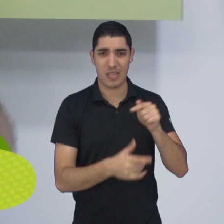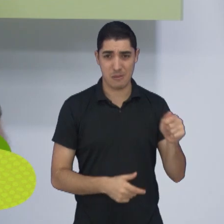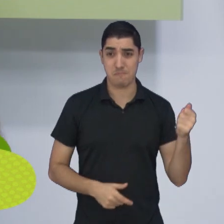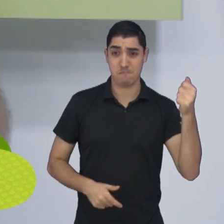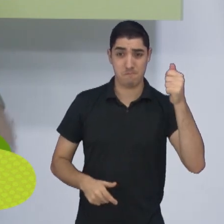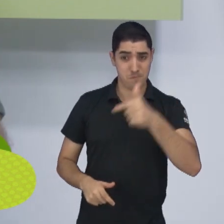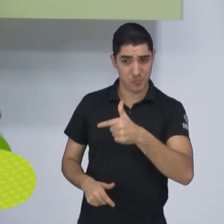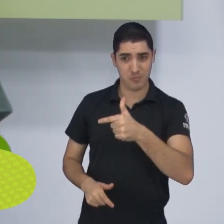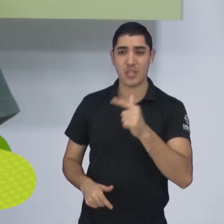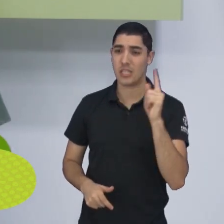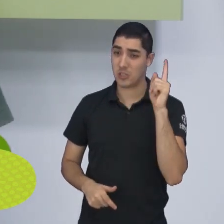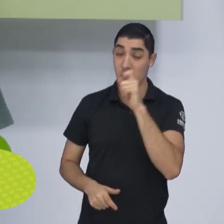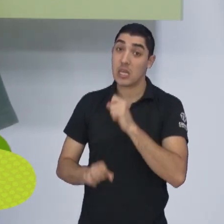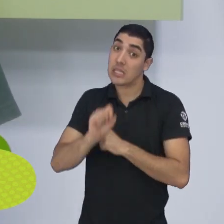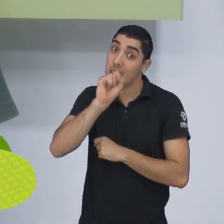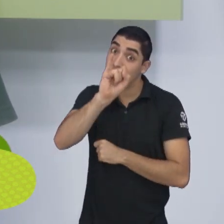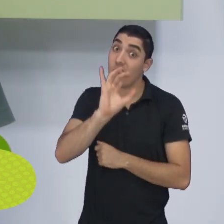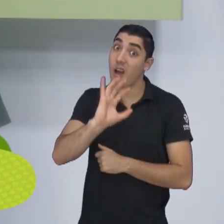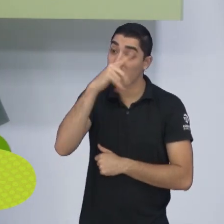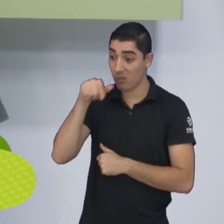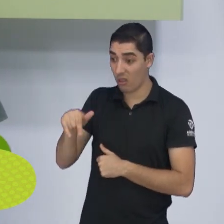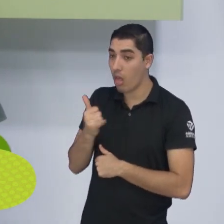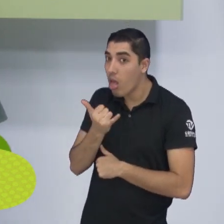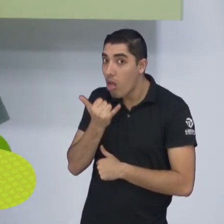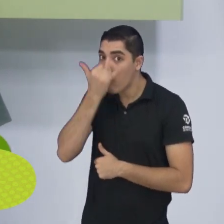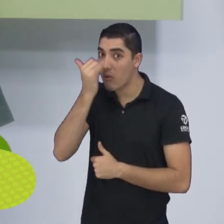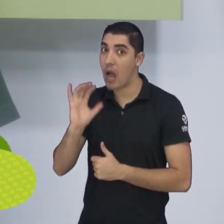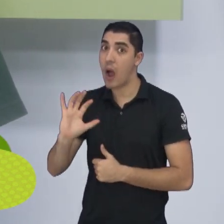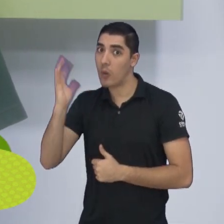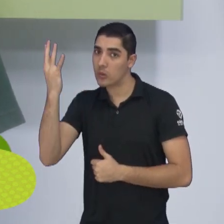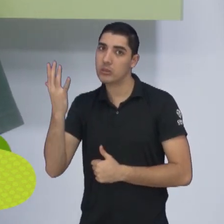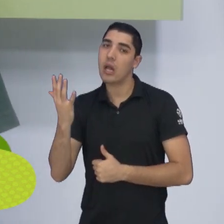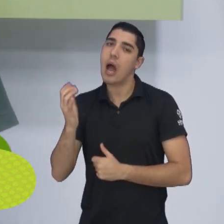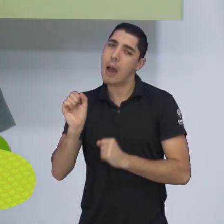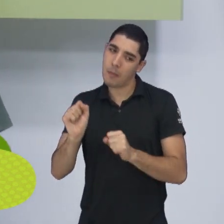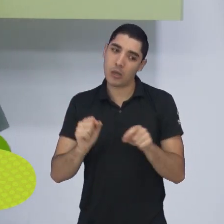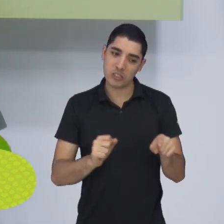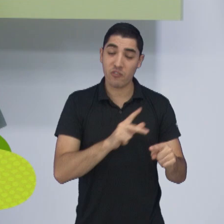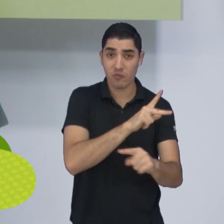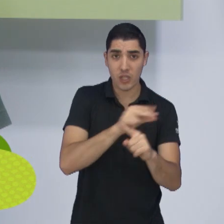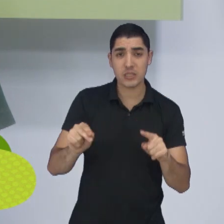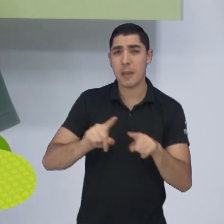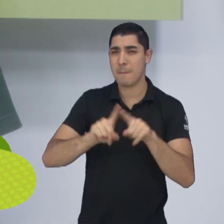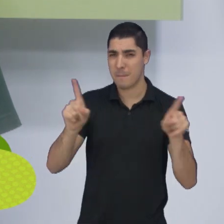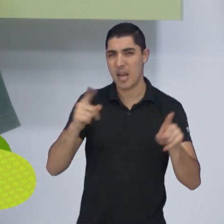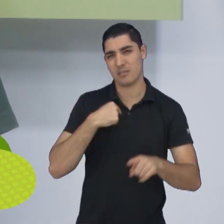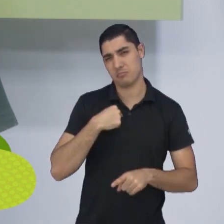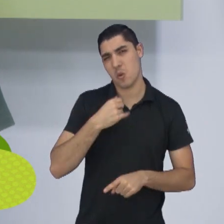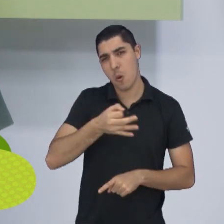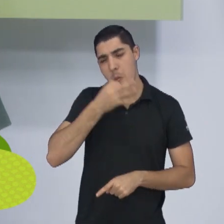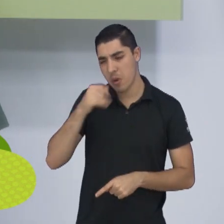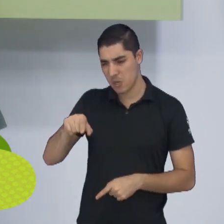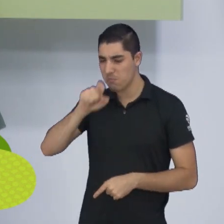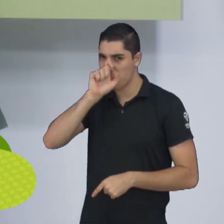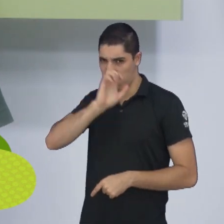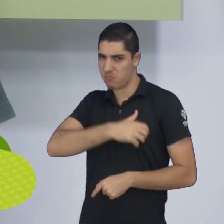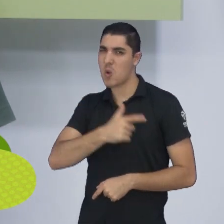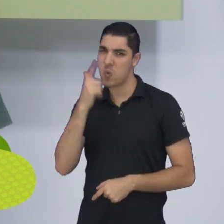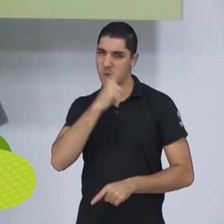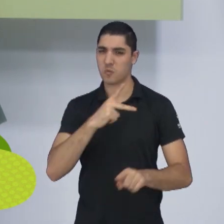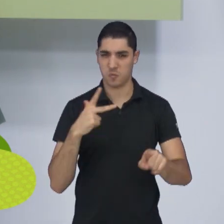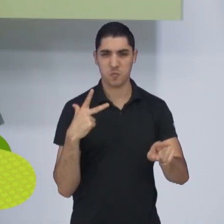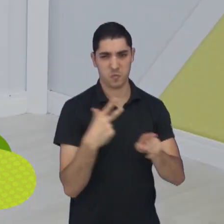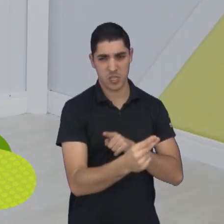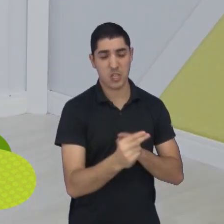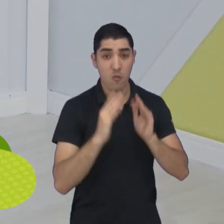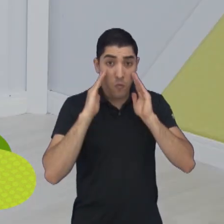salvo alguma bobeira que a zaga der e o Comercial vai lá e faça um gol, mas eu acho que o São José vai já com os 3 pontos na bagagem, já mirando o